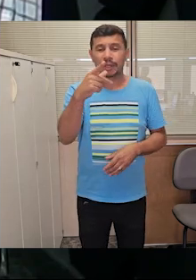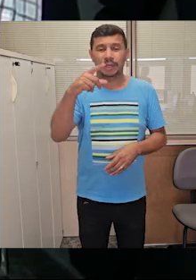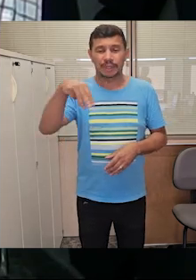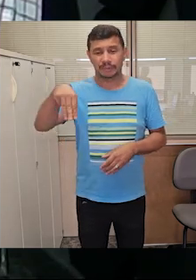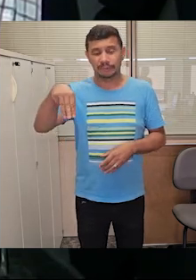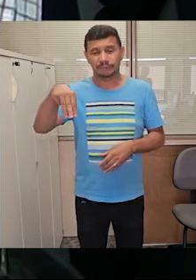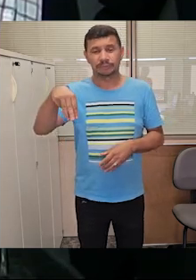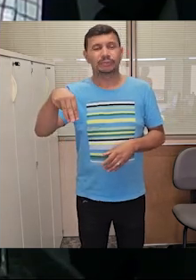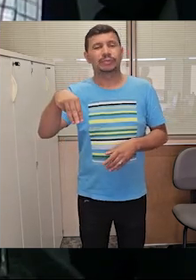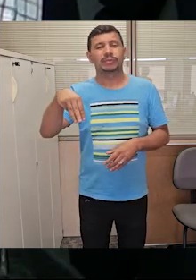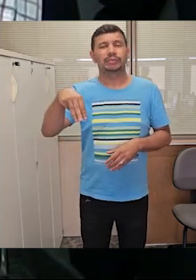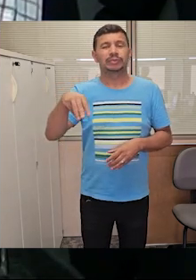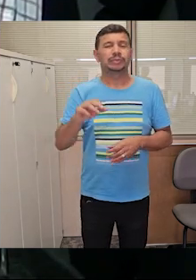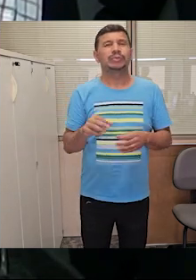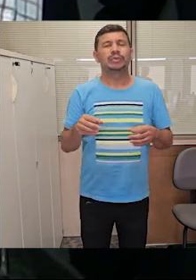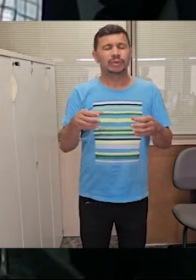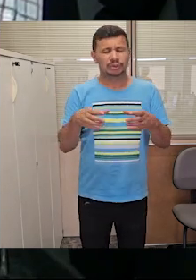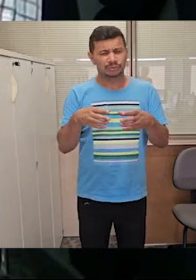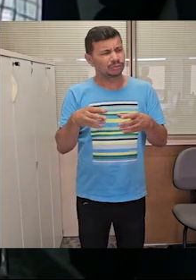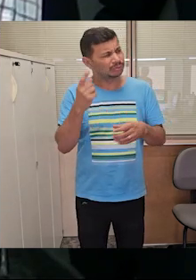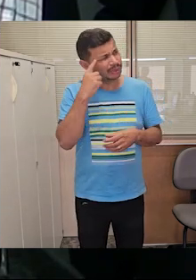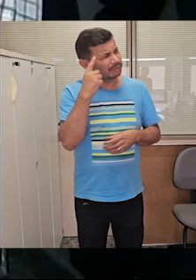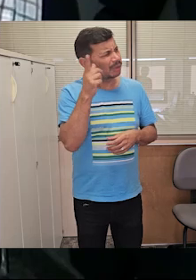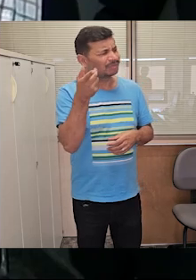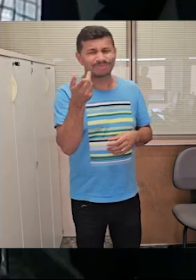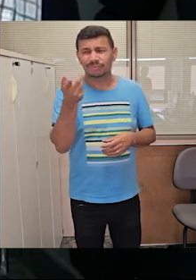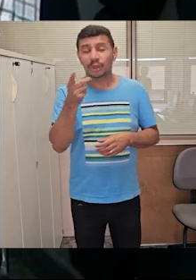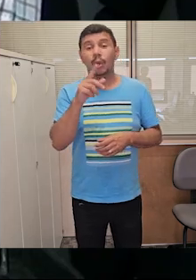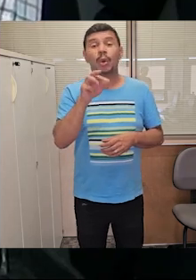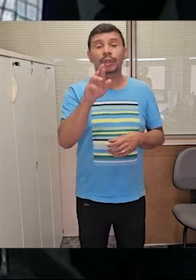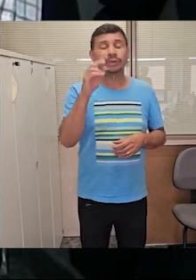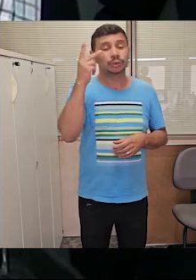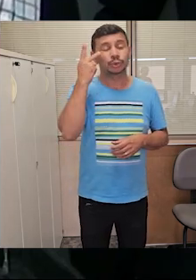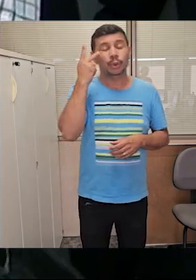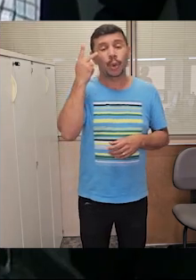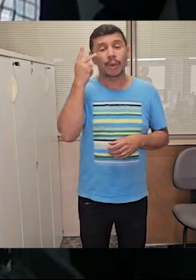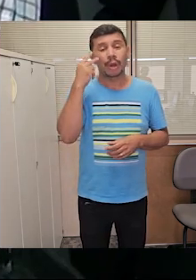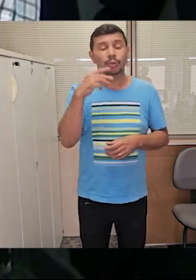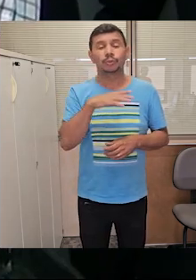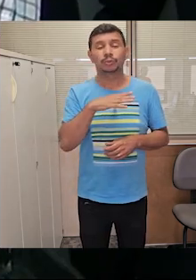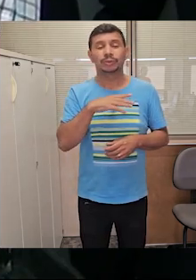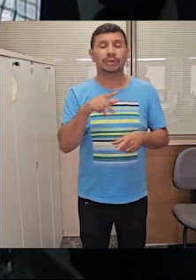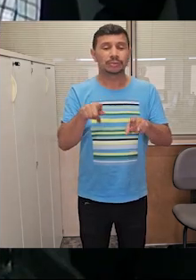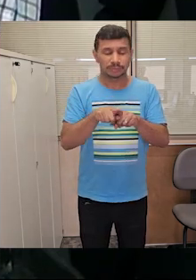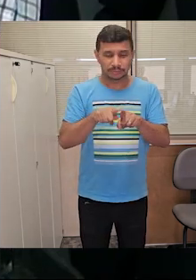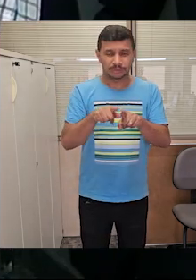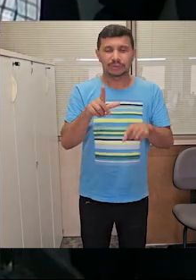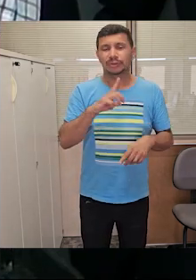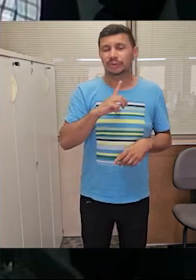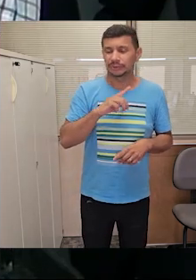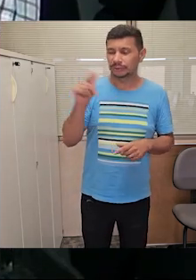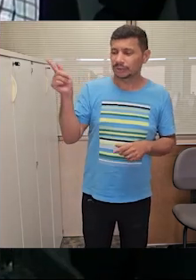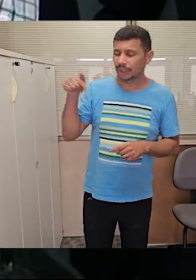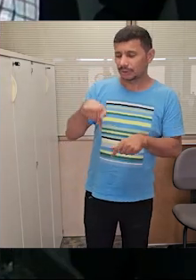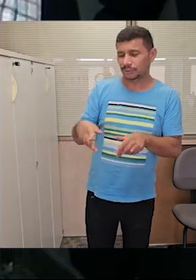PM. Ali no Butantã, não, ali no Rio Pequeno, que tem lá até hoje, né? Hoje é da